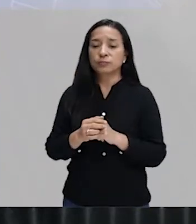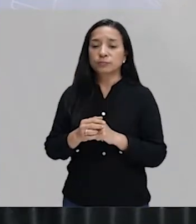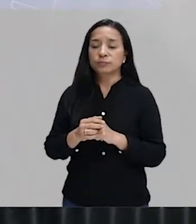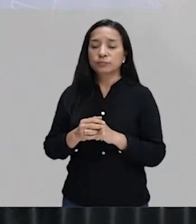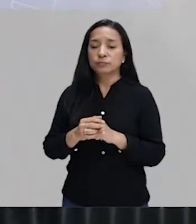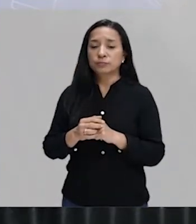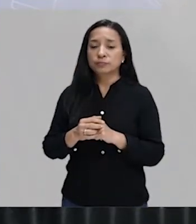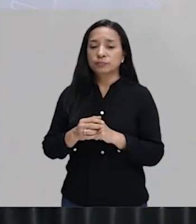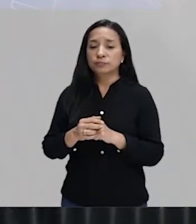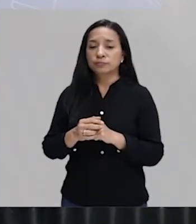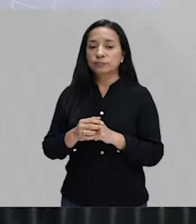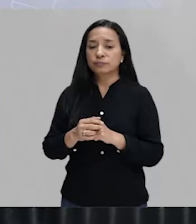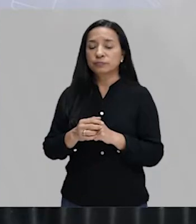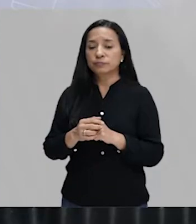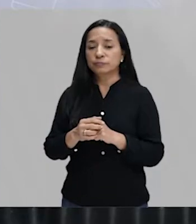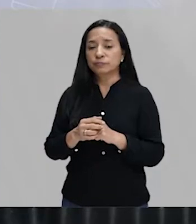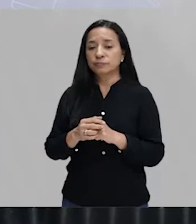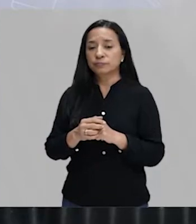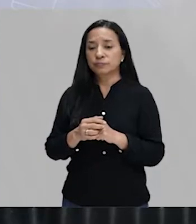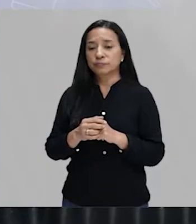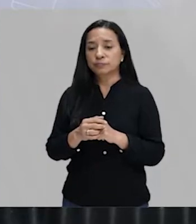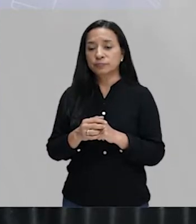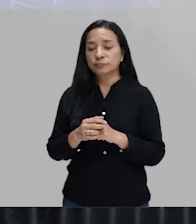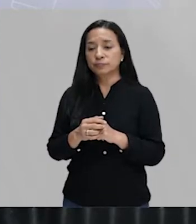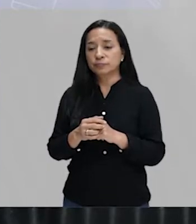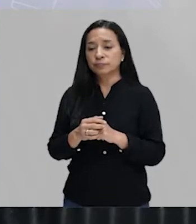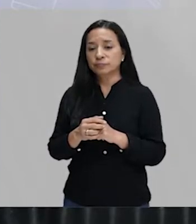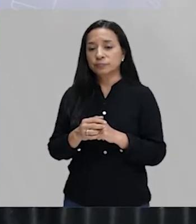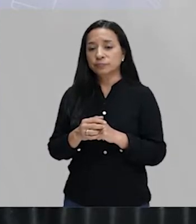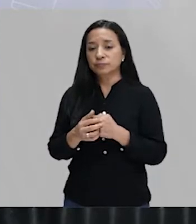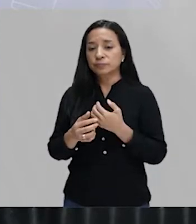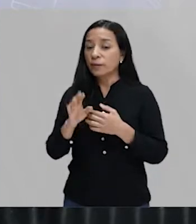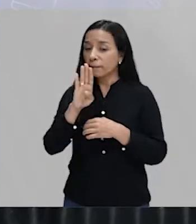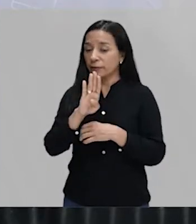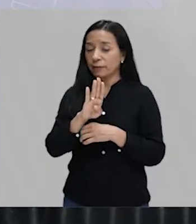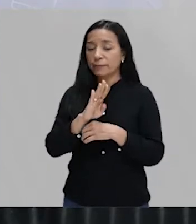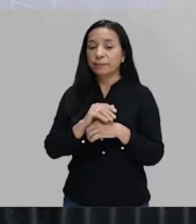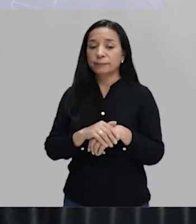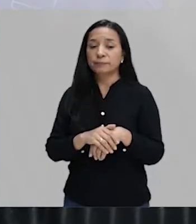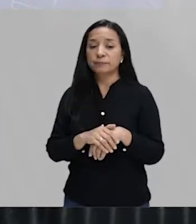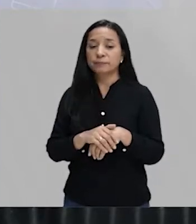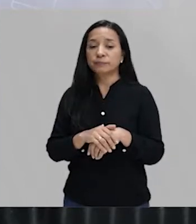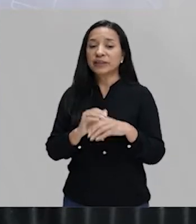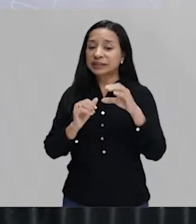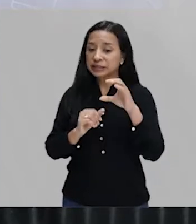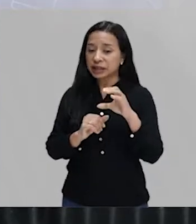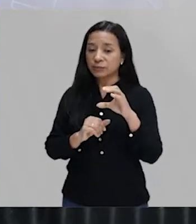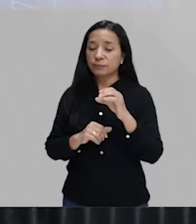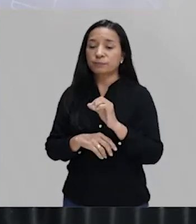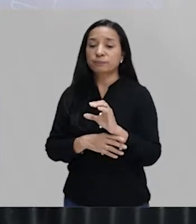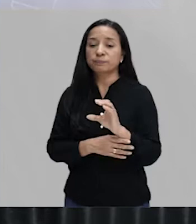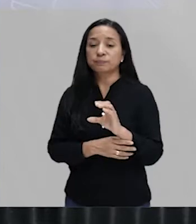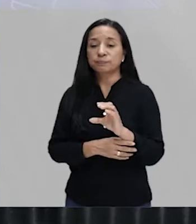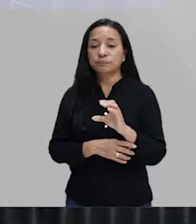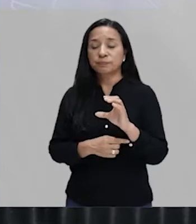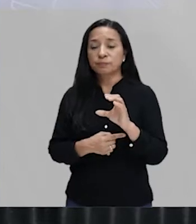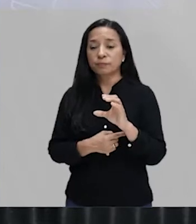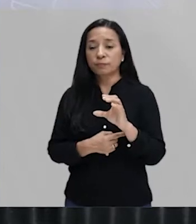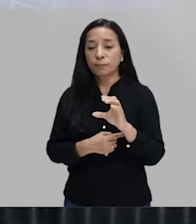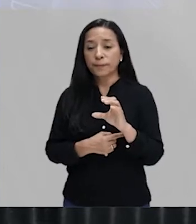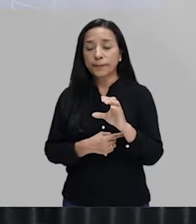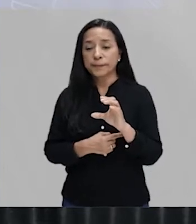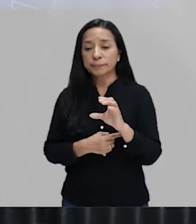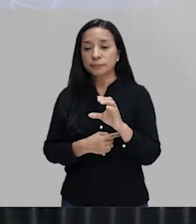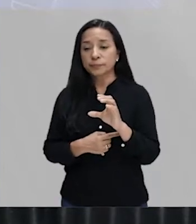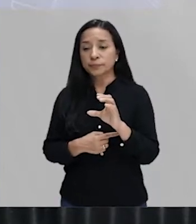seu telefonema. Recolheu seu material e foi embora. Depois da briga com o marido, fez suas malas